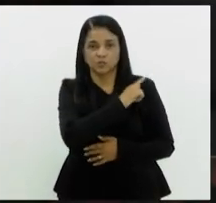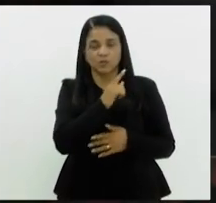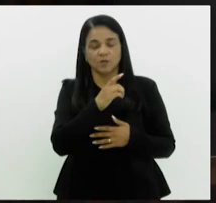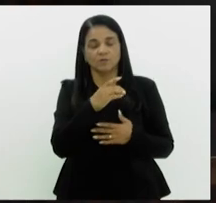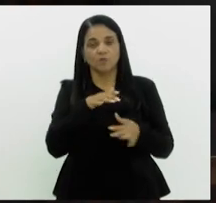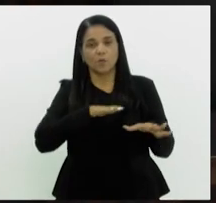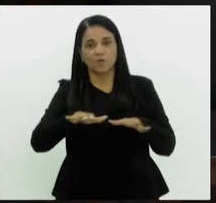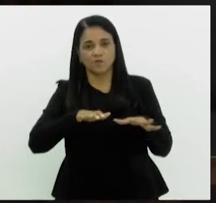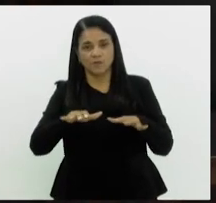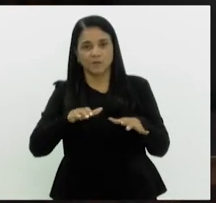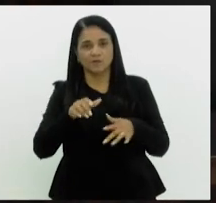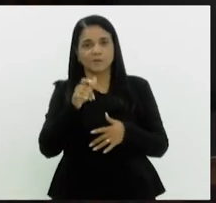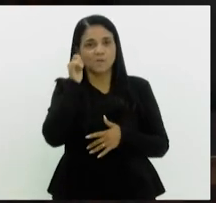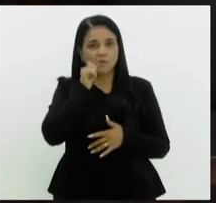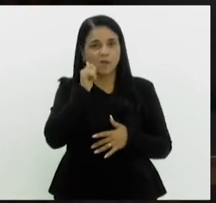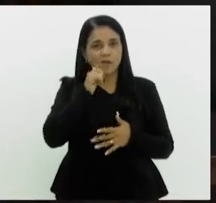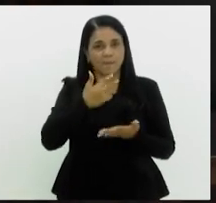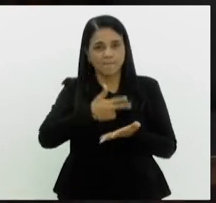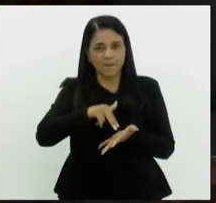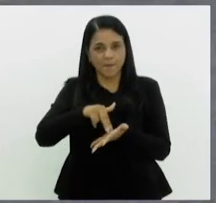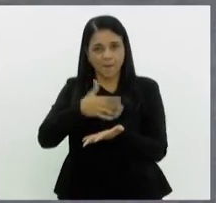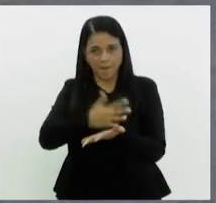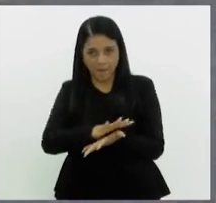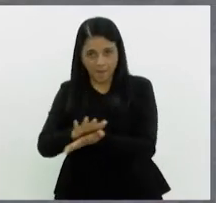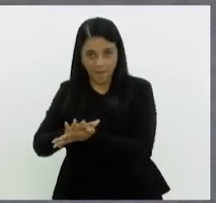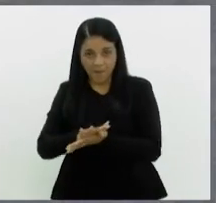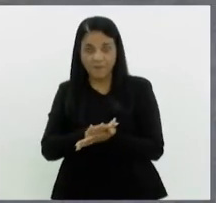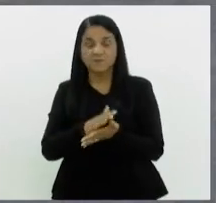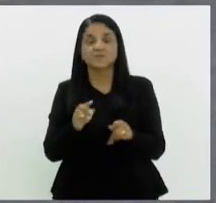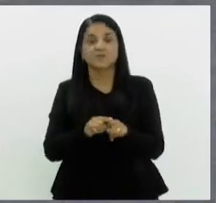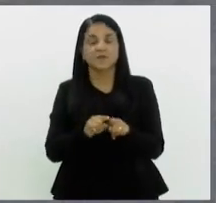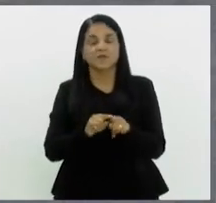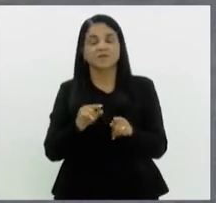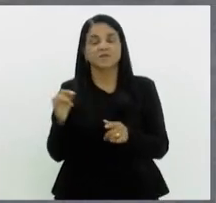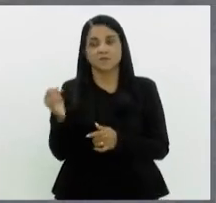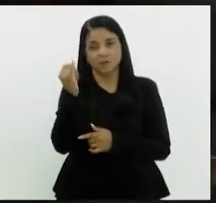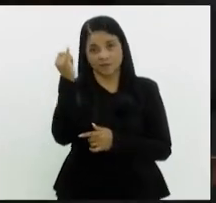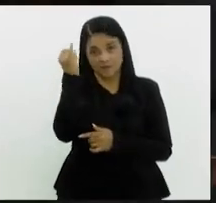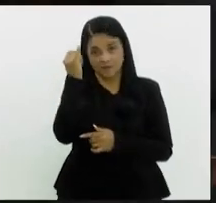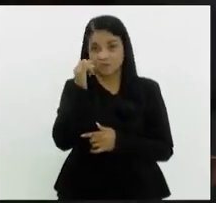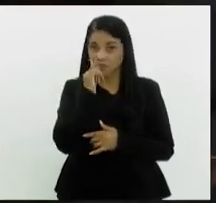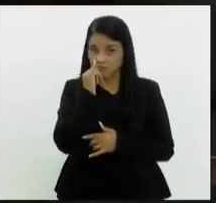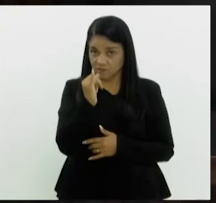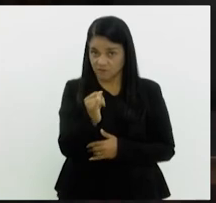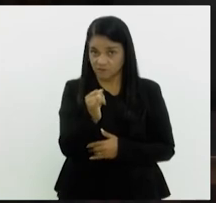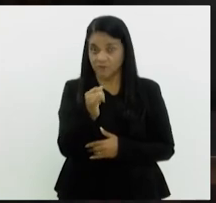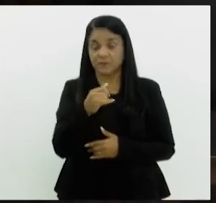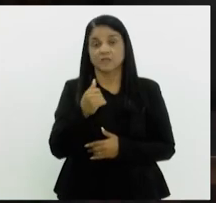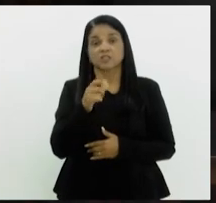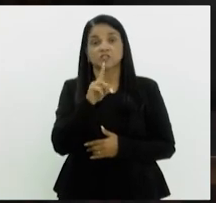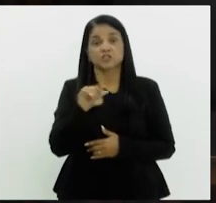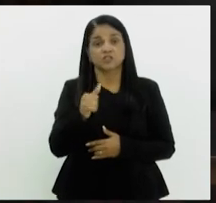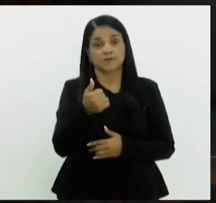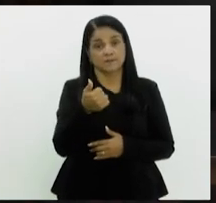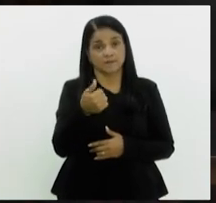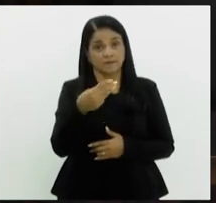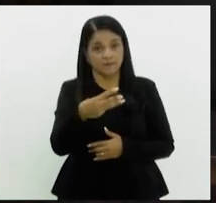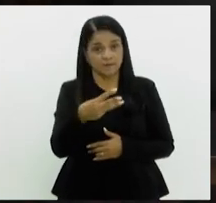sambistas. Muito obrigada pela sua presença. Importante dizer também que 13 de abril é